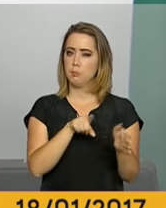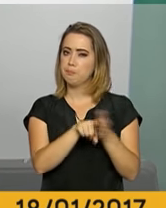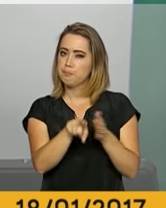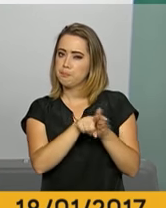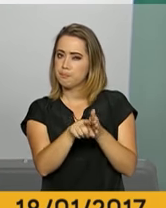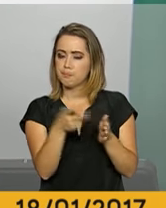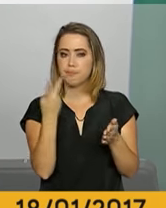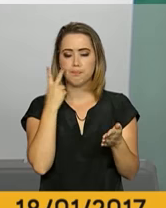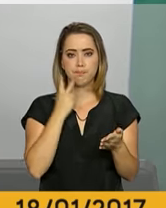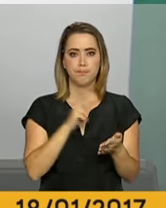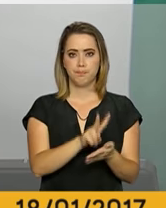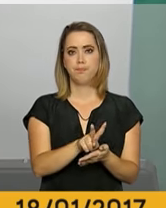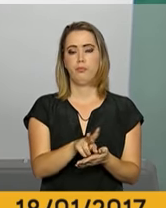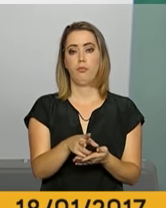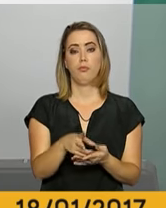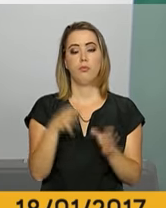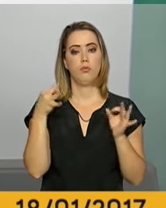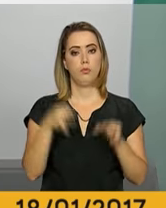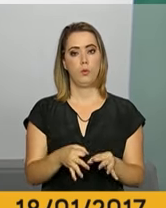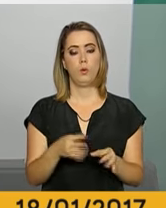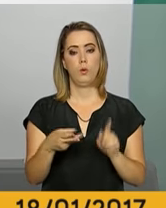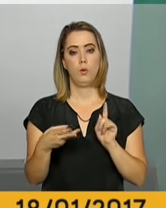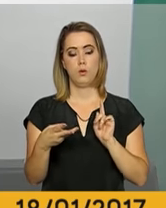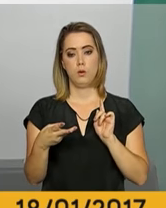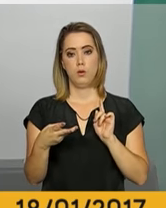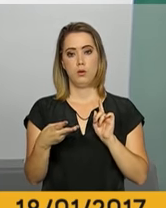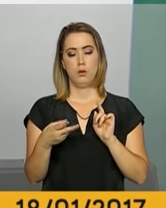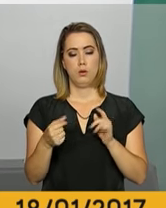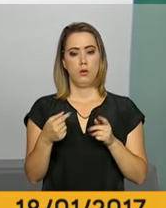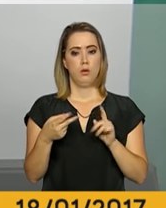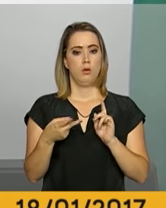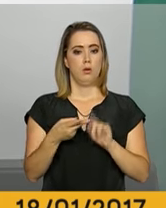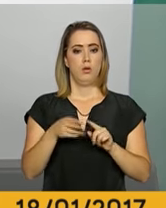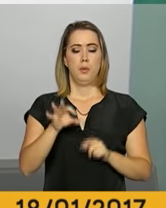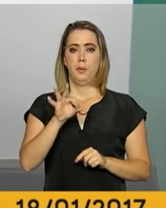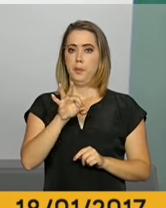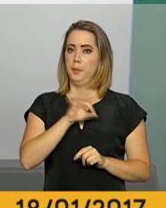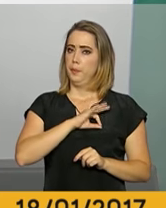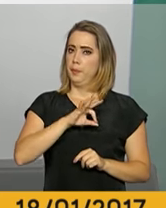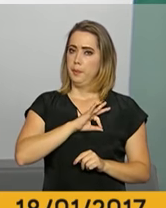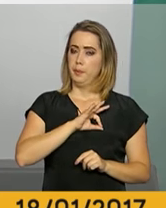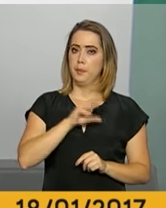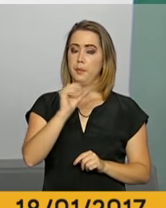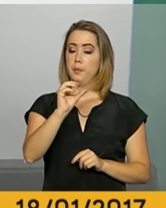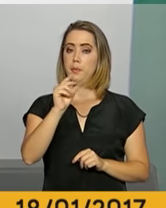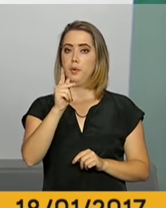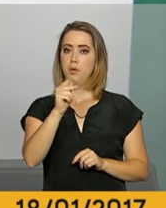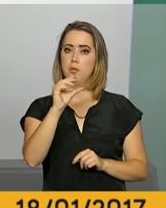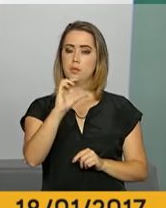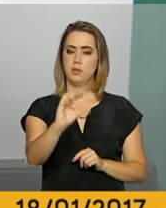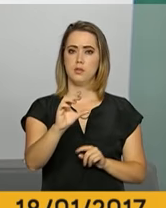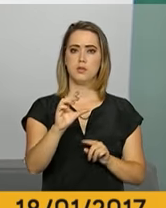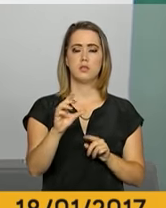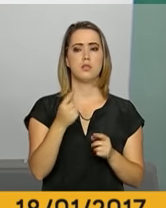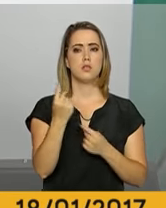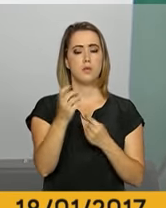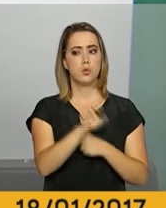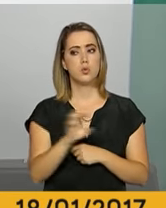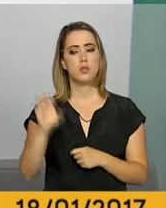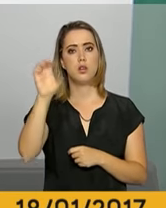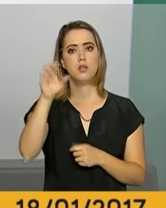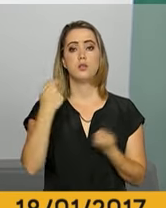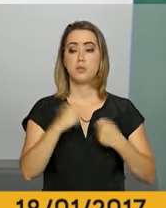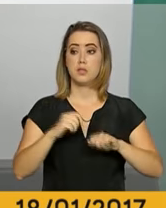investigatória, não é? As forças militares estaduais, a Polícia Civil estadual, ou seja, se não houver